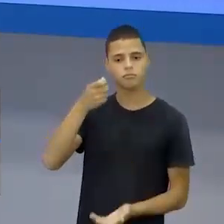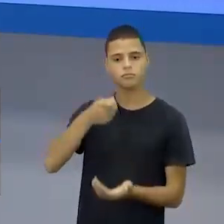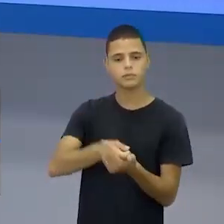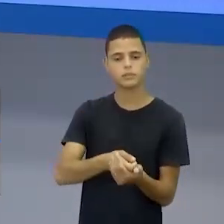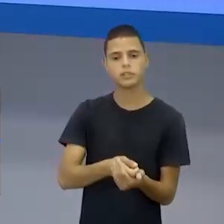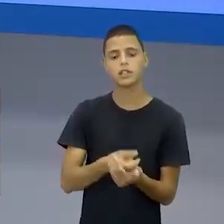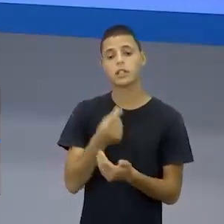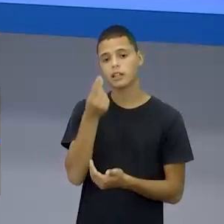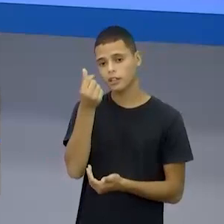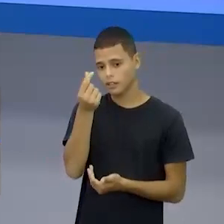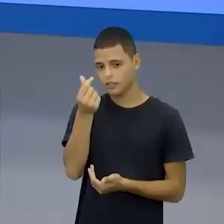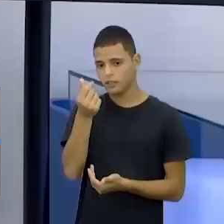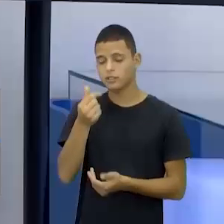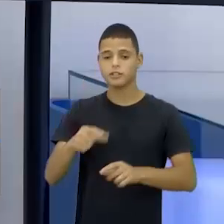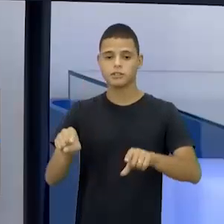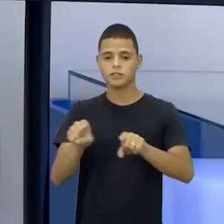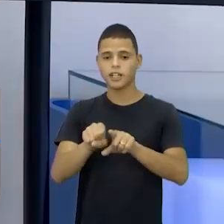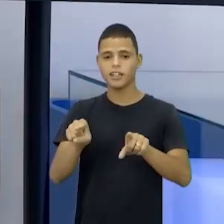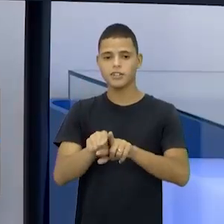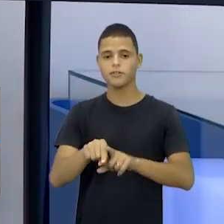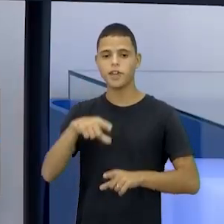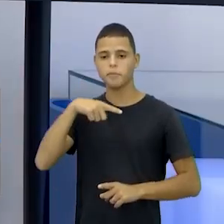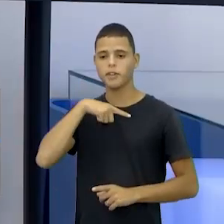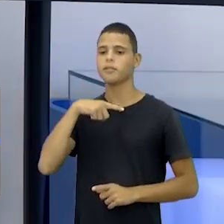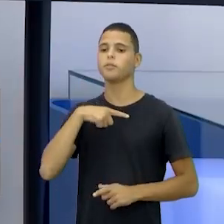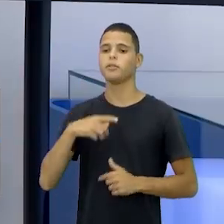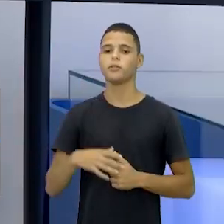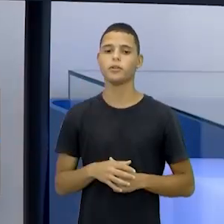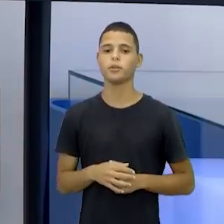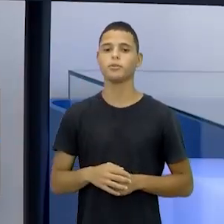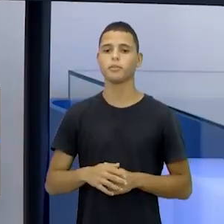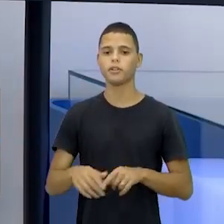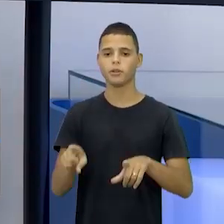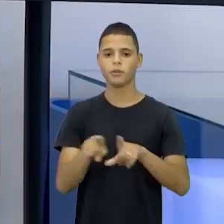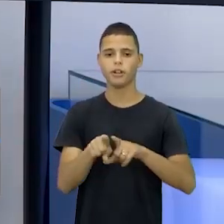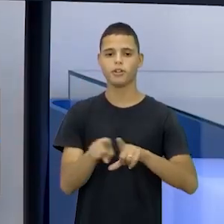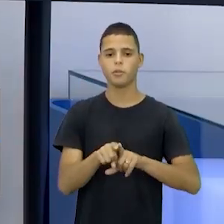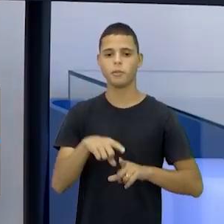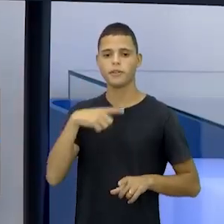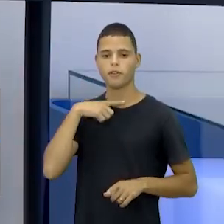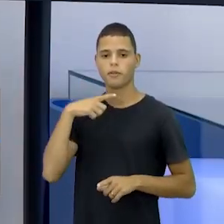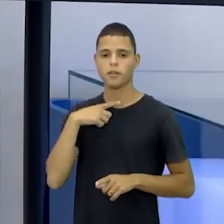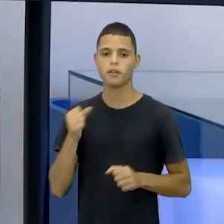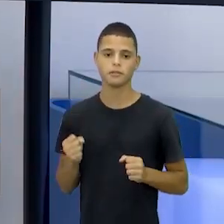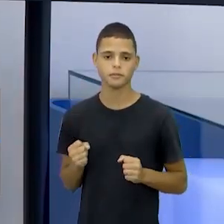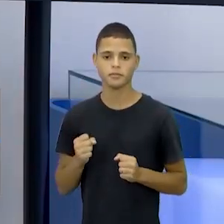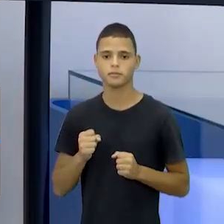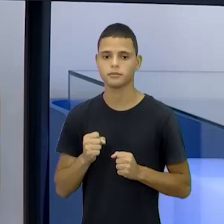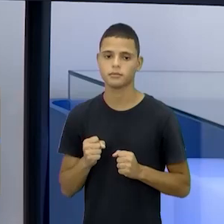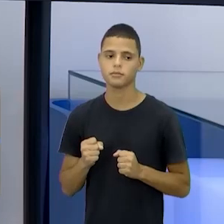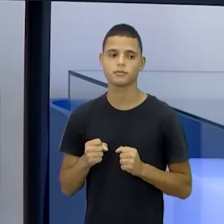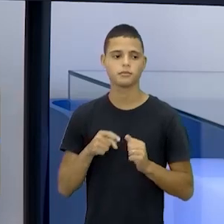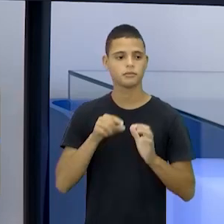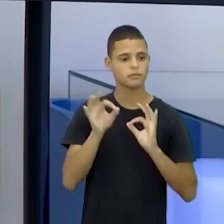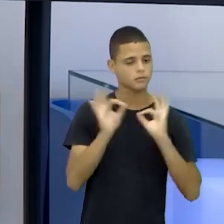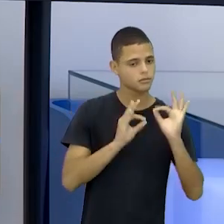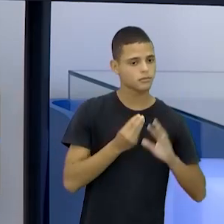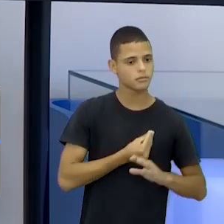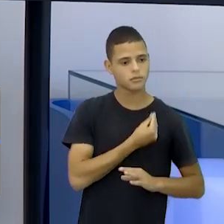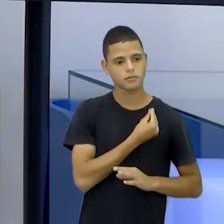para realizar meu projeto de vida. É isso? É isso. De que forma você vai realizar seu projeto de vida.